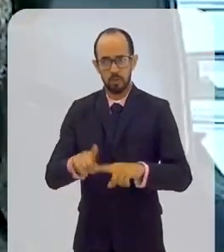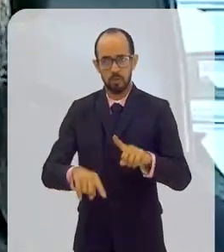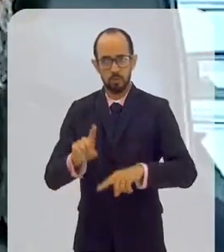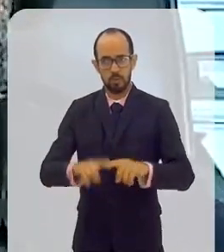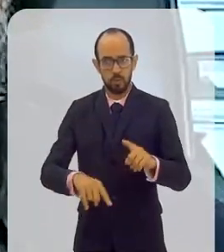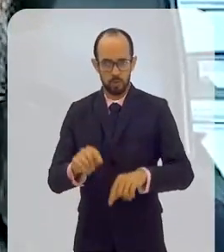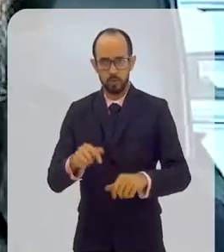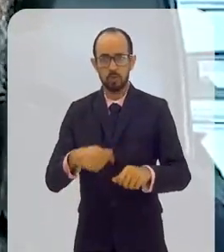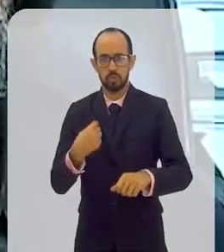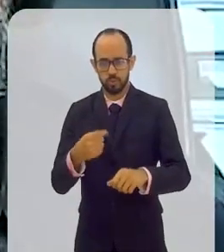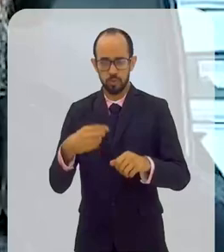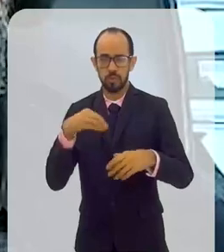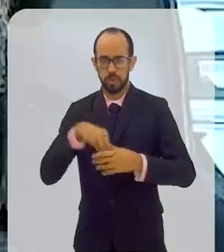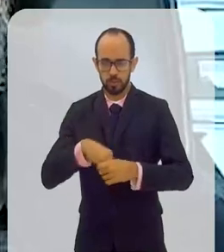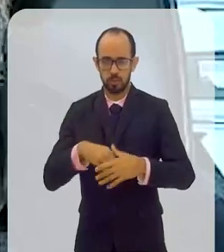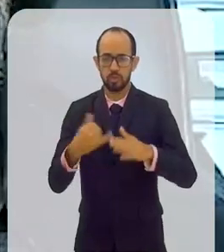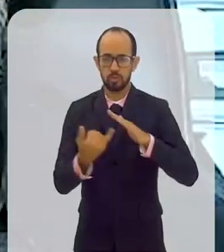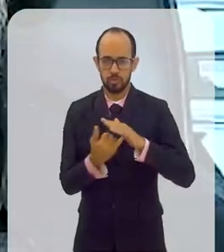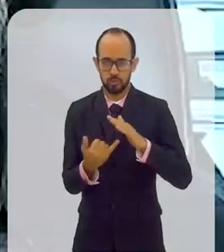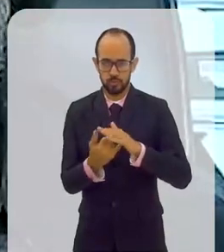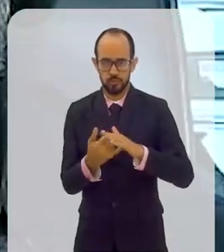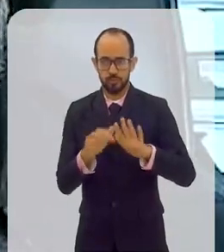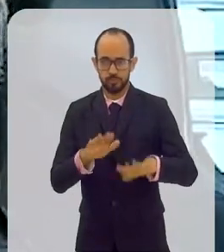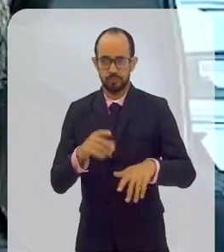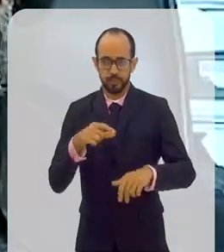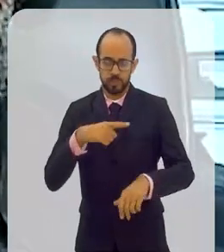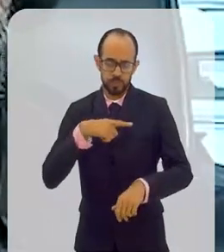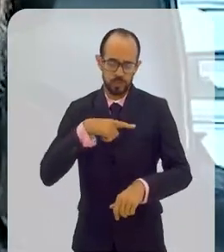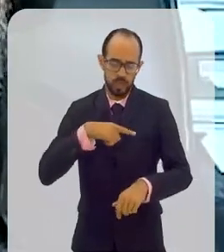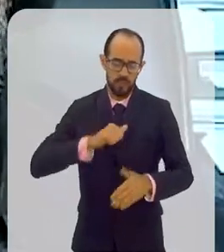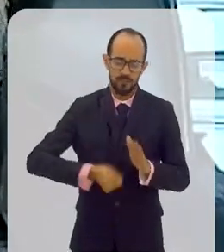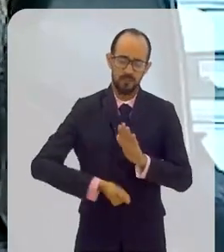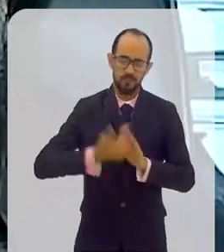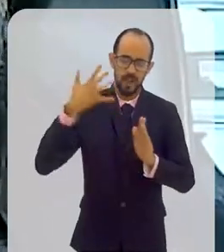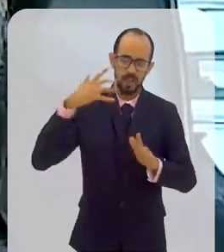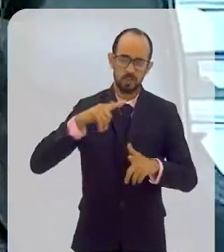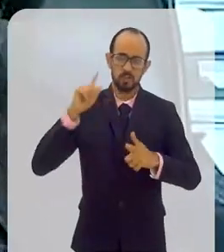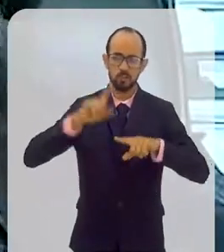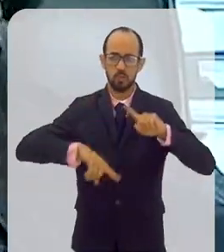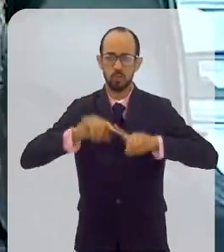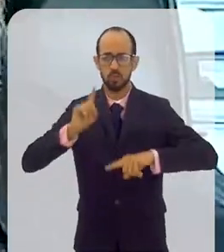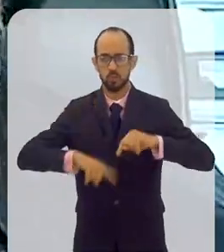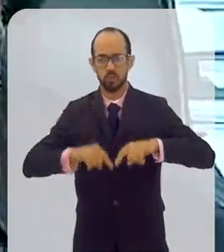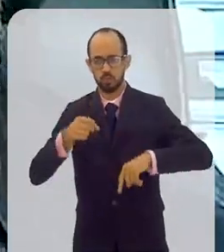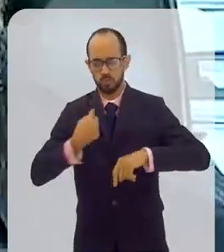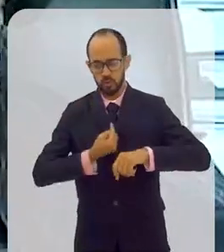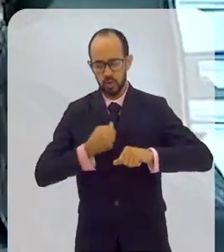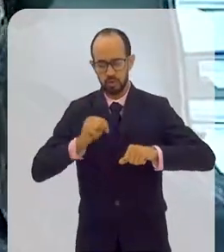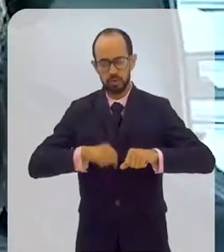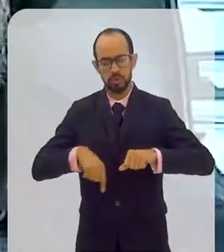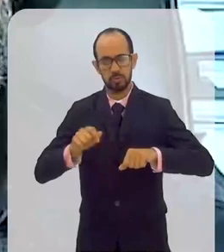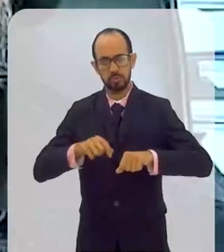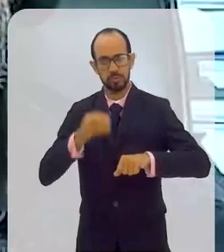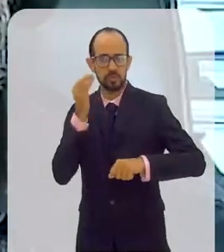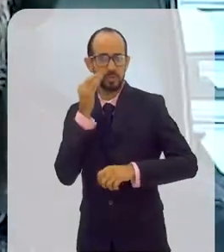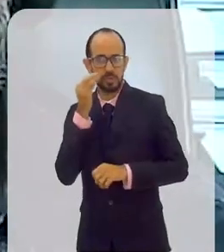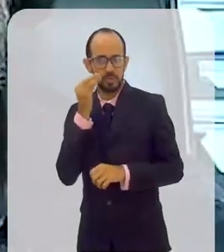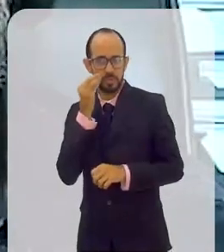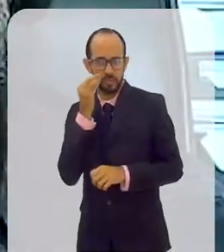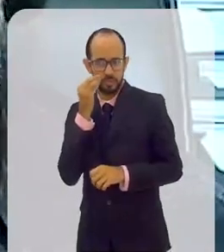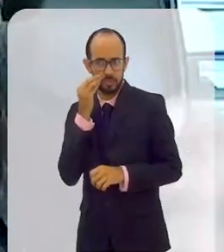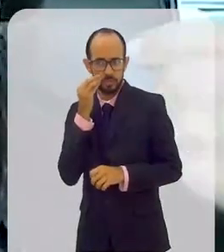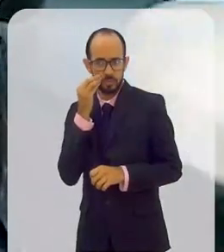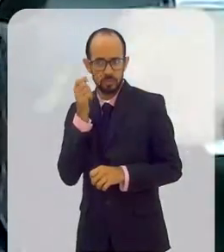que existem na nossa instituição. Mas nós temos uma série de produtos também na prateleira que estamos procurando empresas para